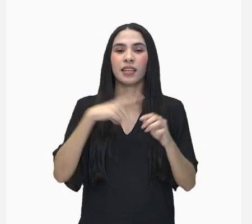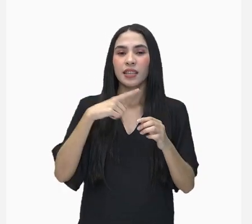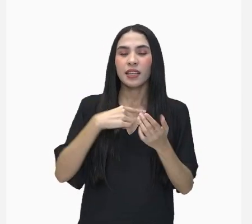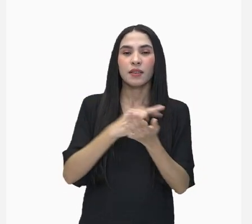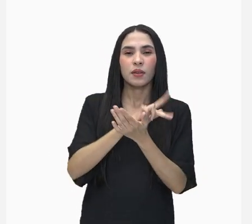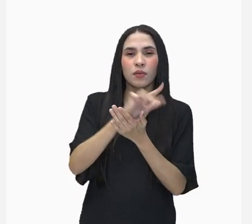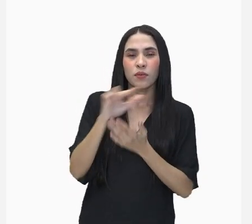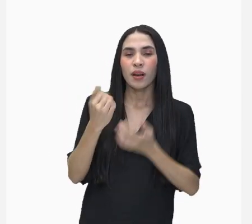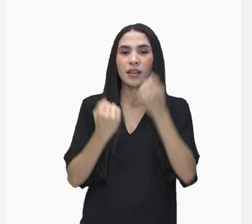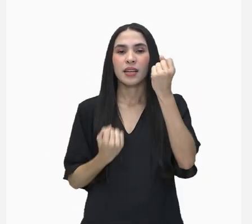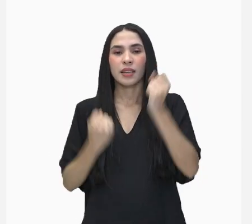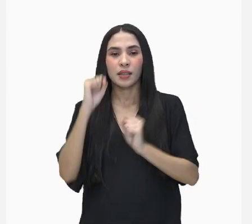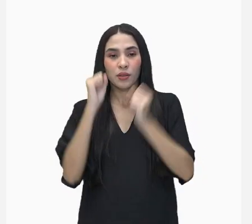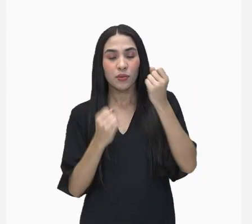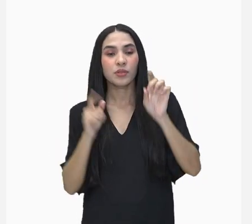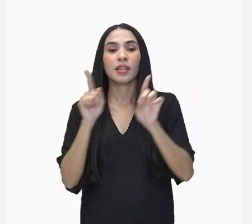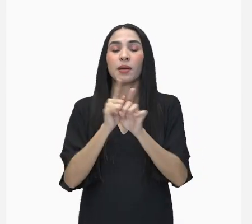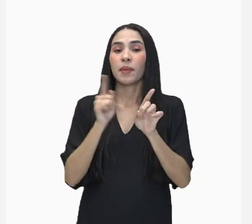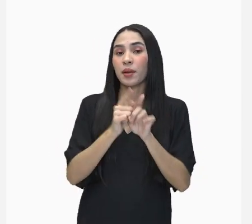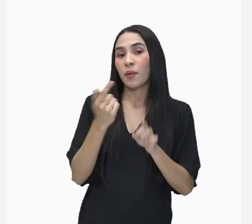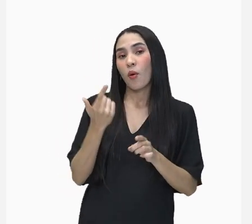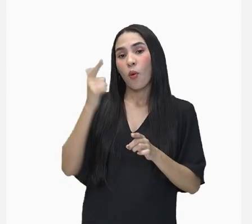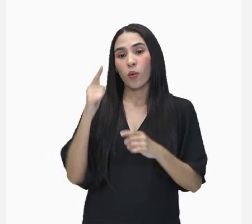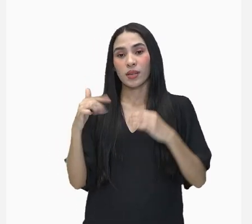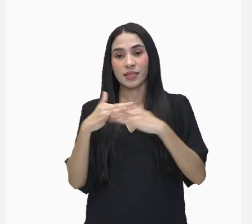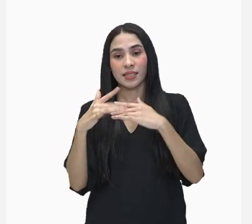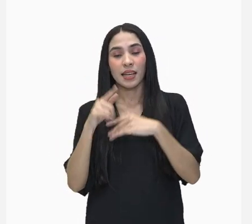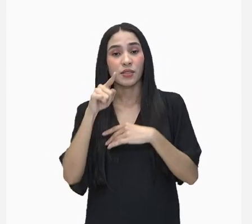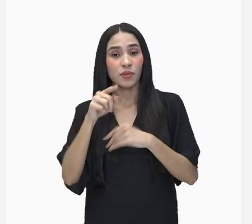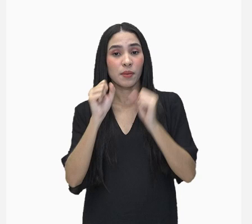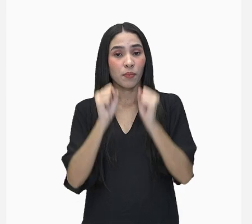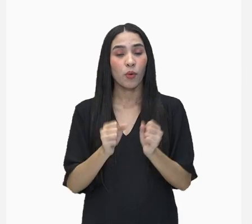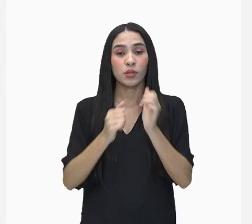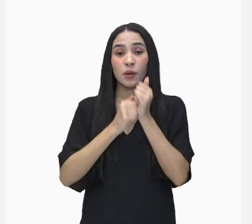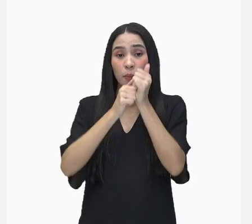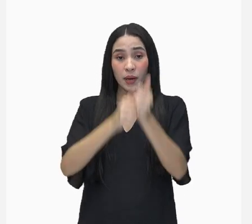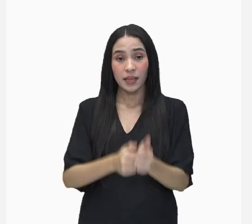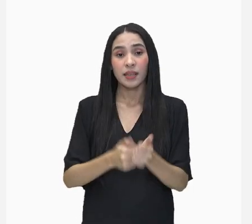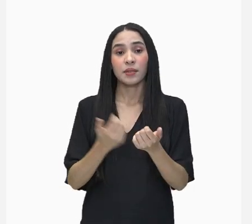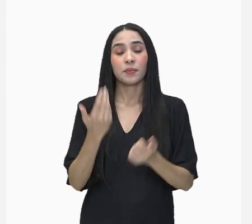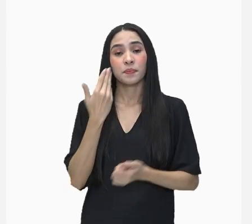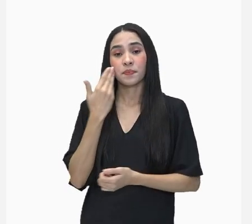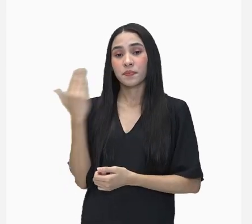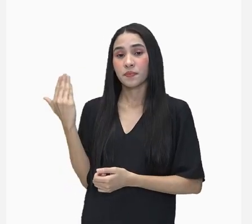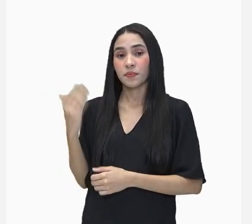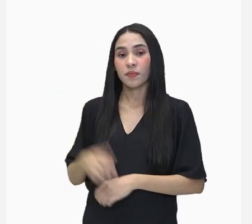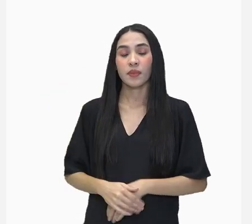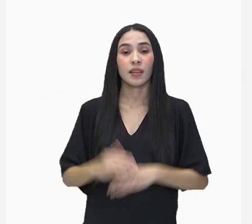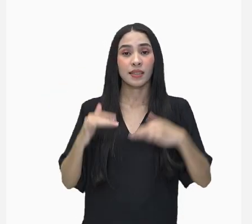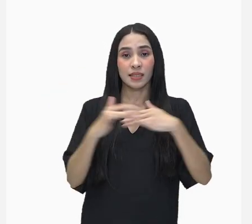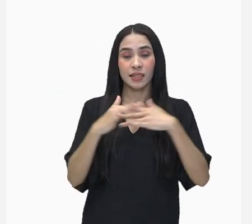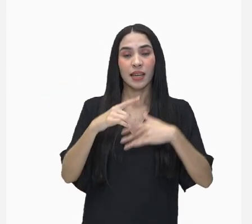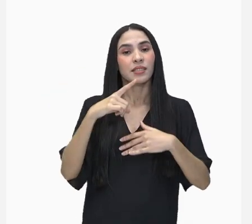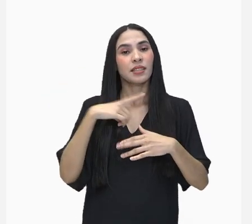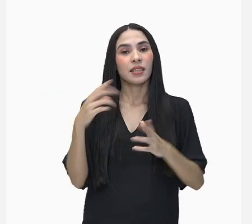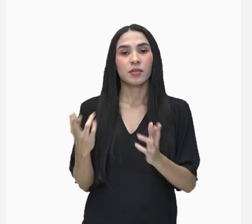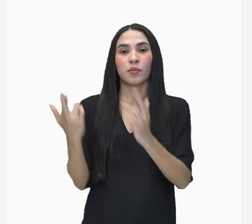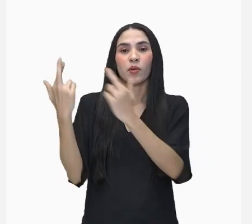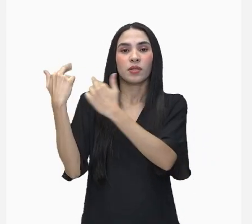indústria, além de outras cidades que vocês podem estar acompanhando aí na tela, que são cidades que têm essa